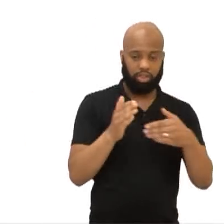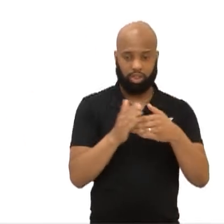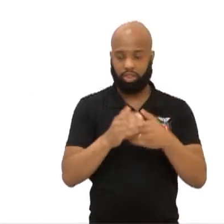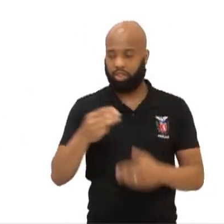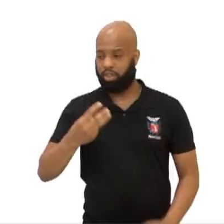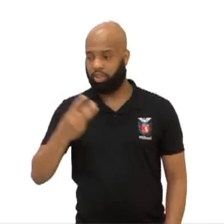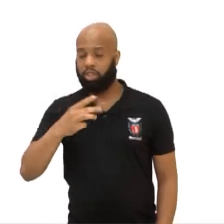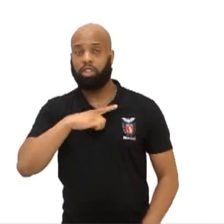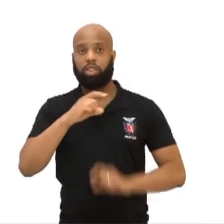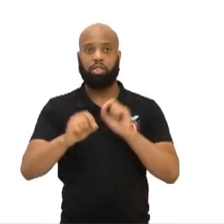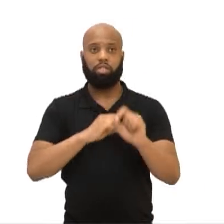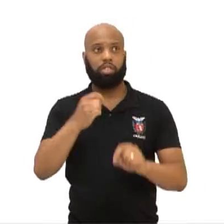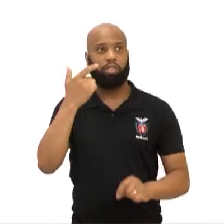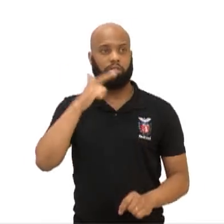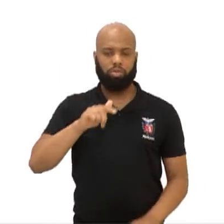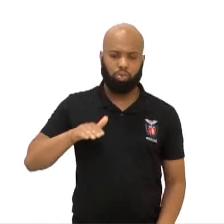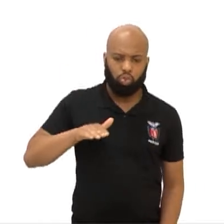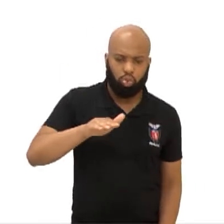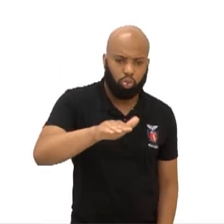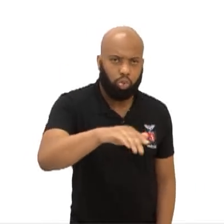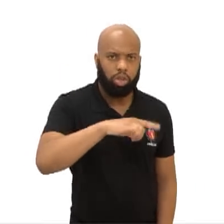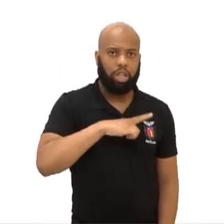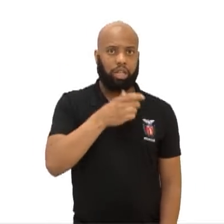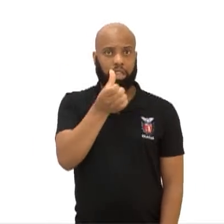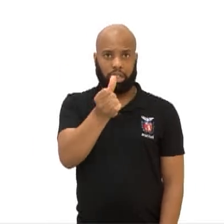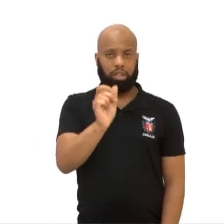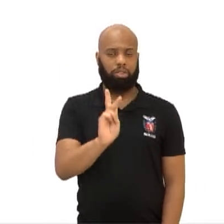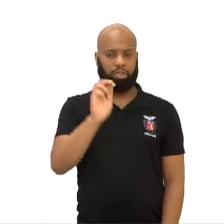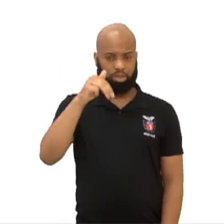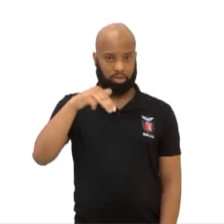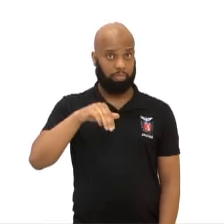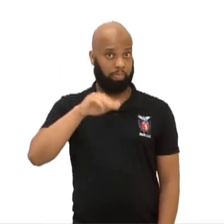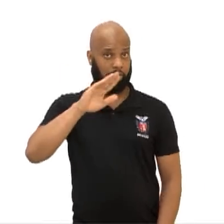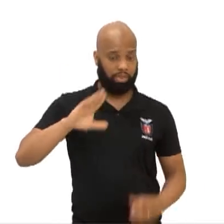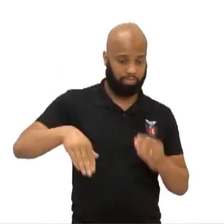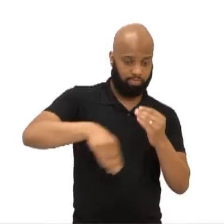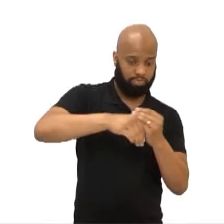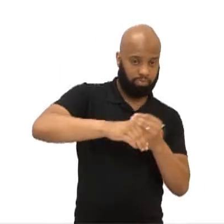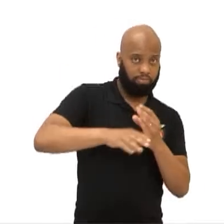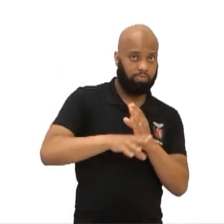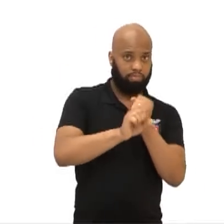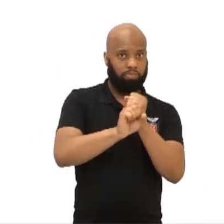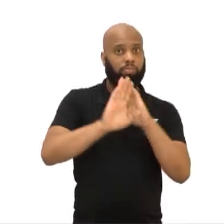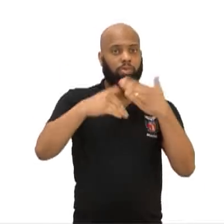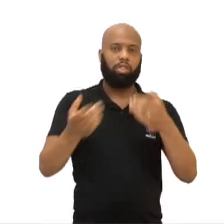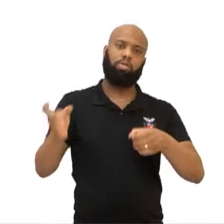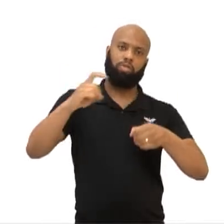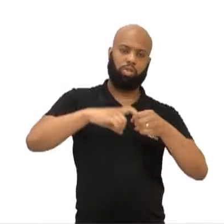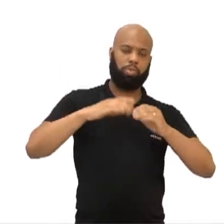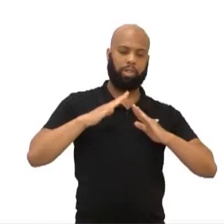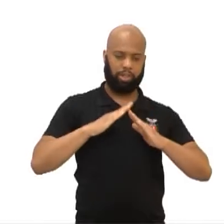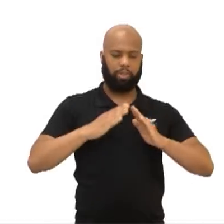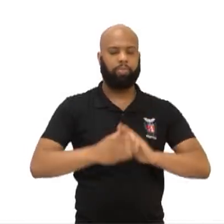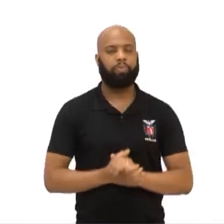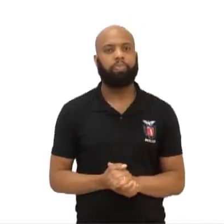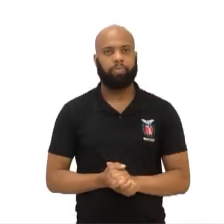ele precisou deslocar-se por mais 6 quilômetros e só então voltou para